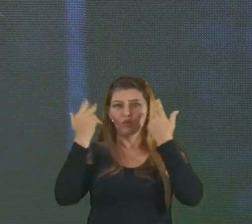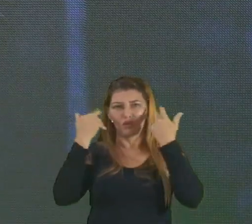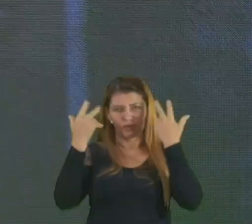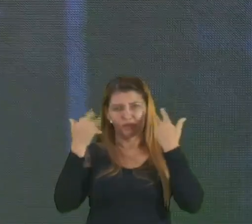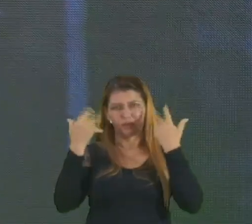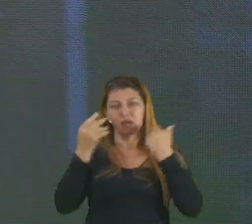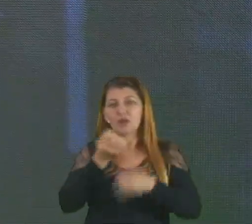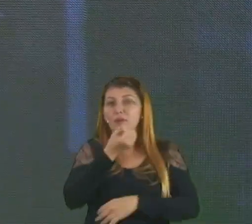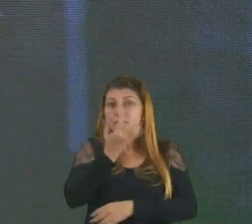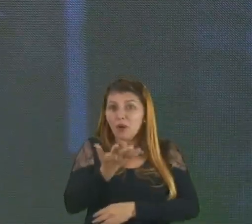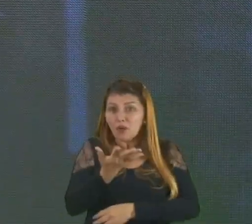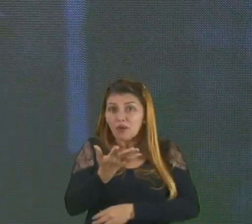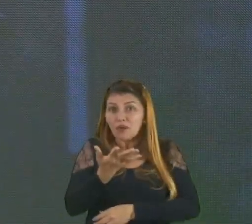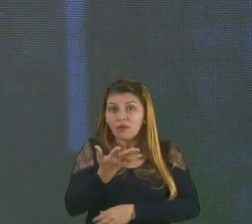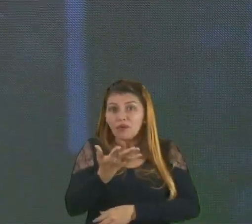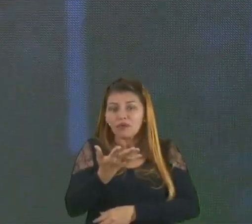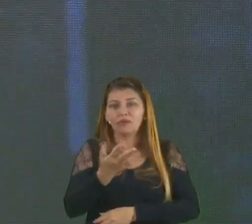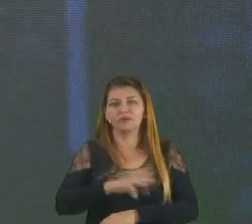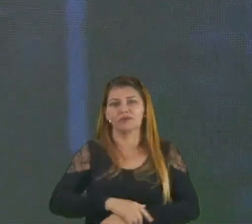Tudo isso é bom.